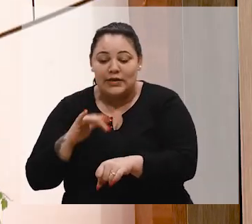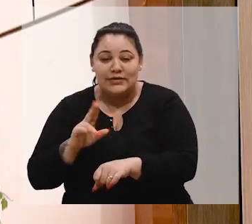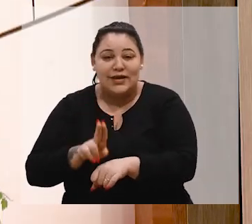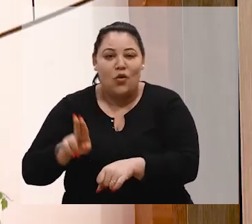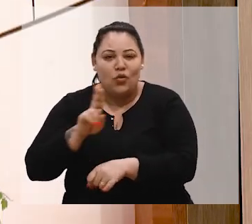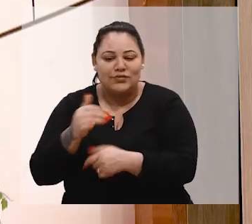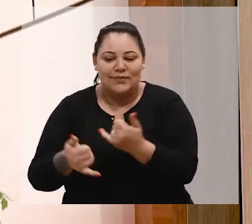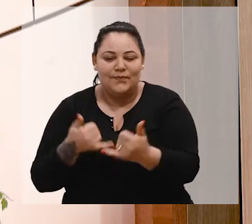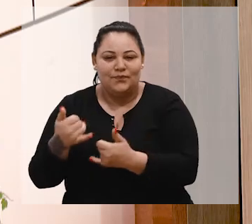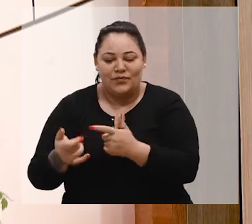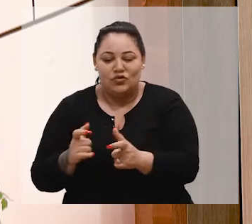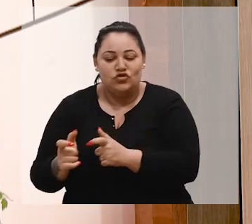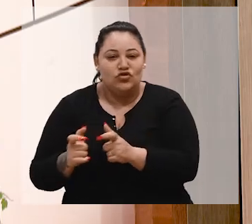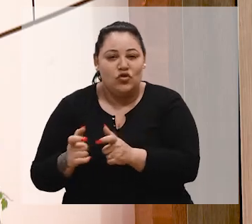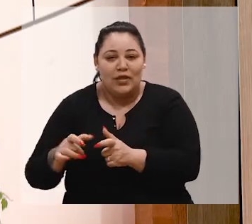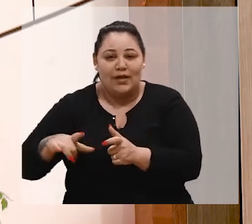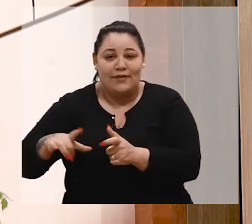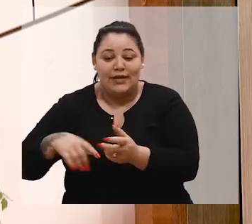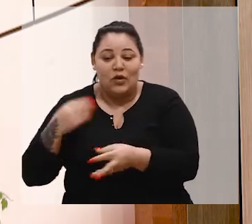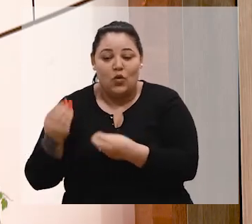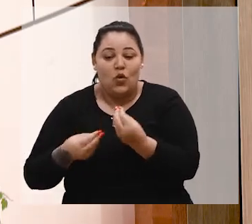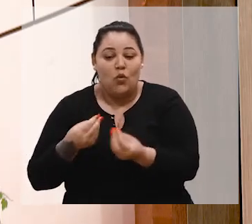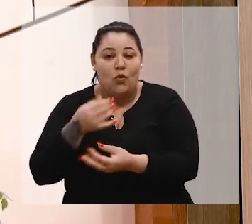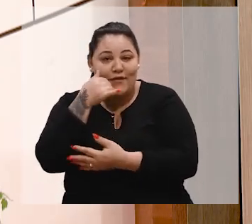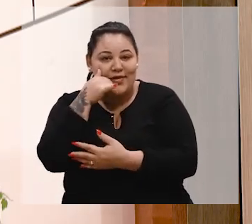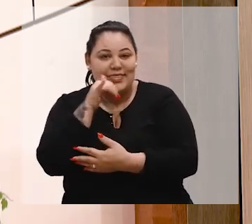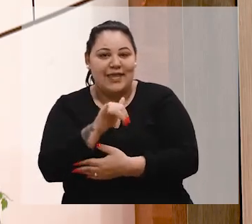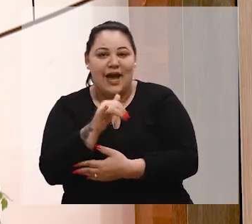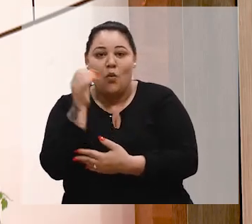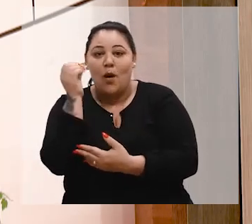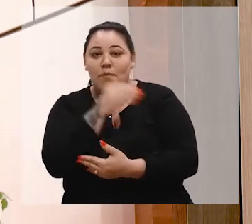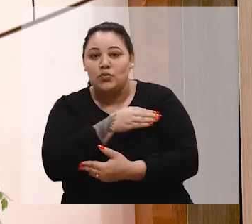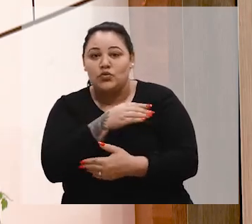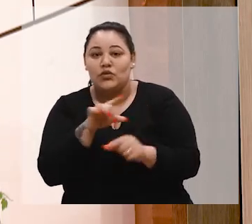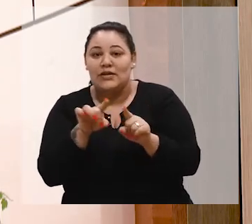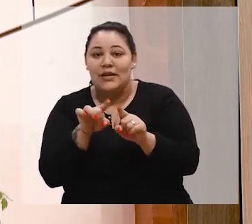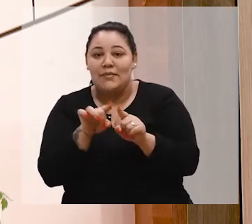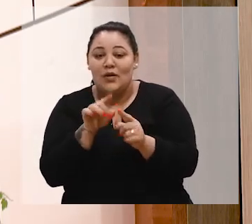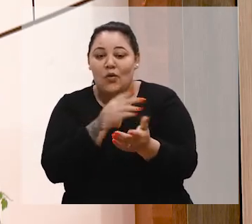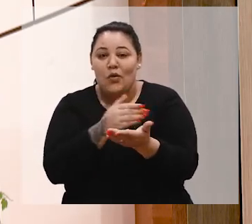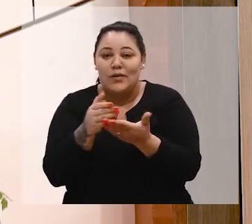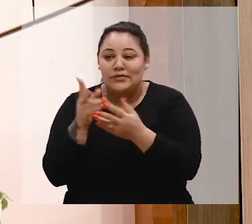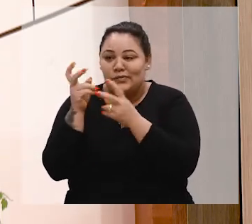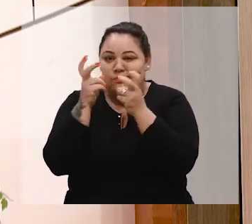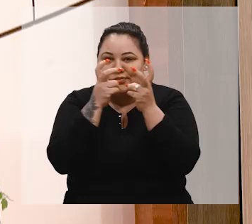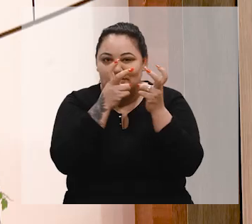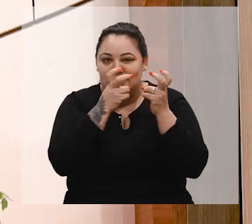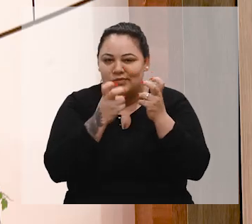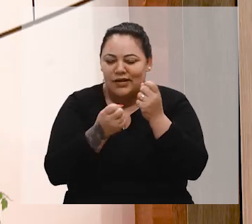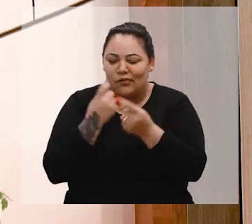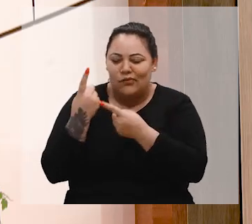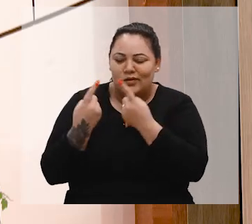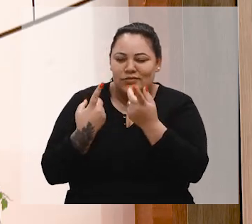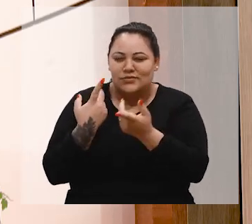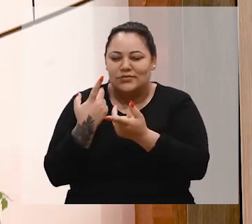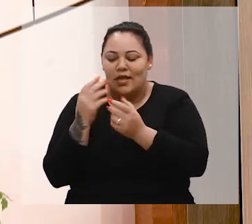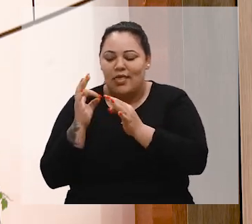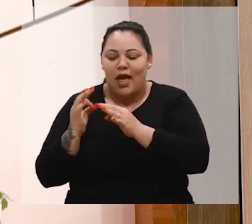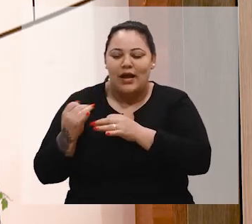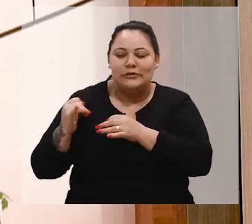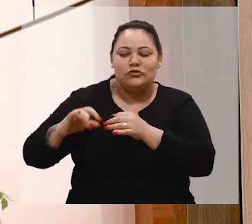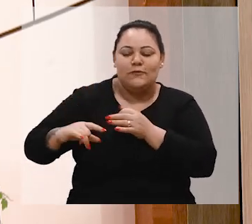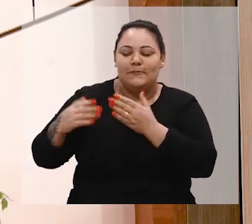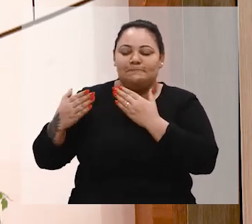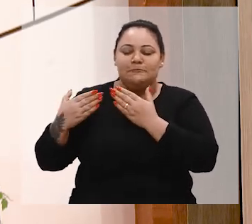dessa ferramenta, ela vai ter a prevenção do abuso e também a identificação em casos de algum tipo de